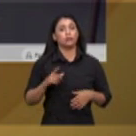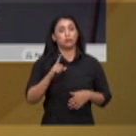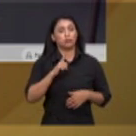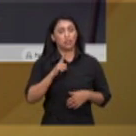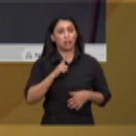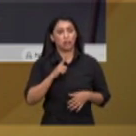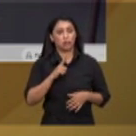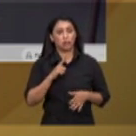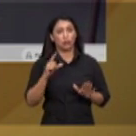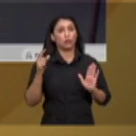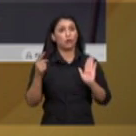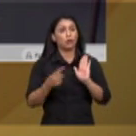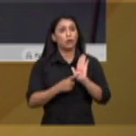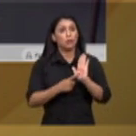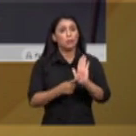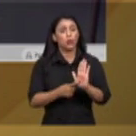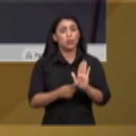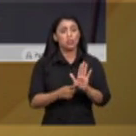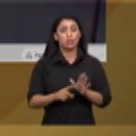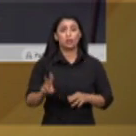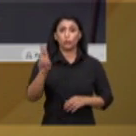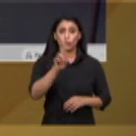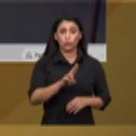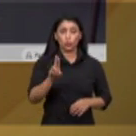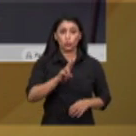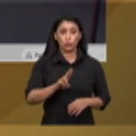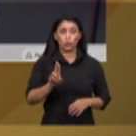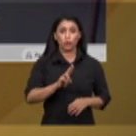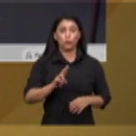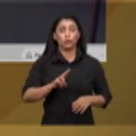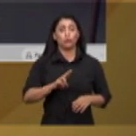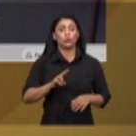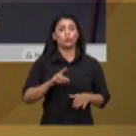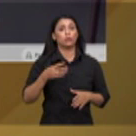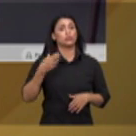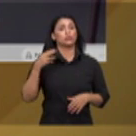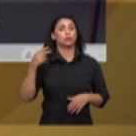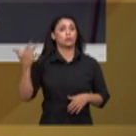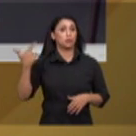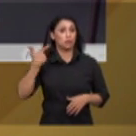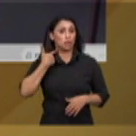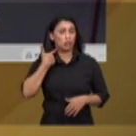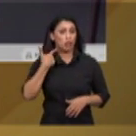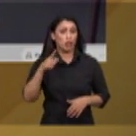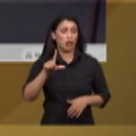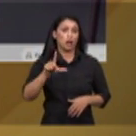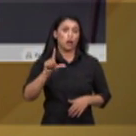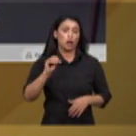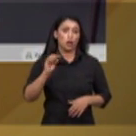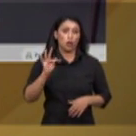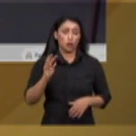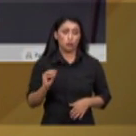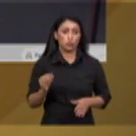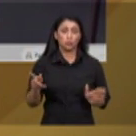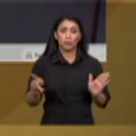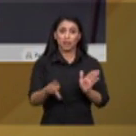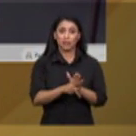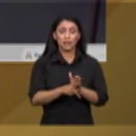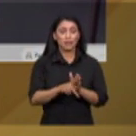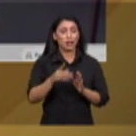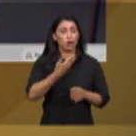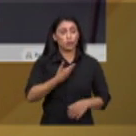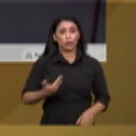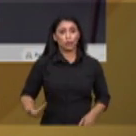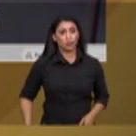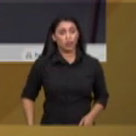prognósticos, constata-se que a exploração de serviços da loteria consiste em serviço público. A exclusividade